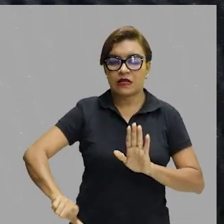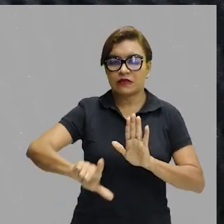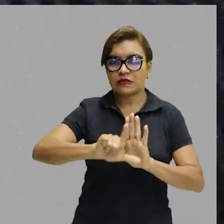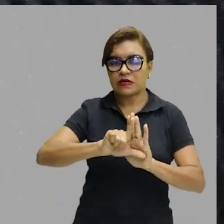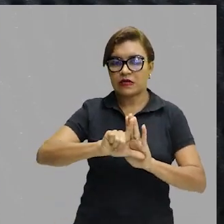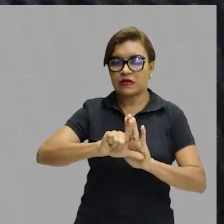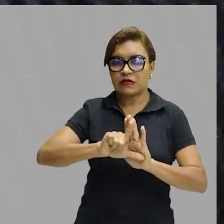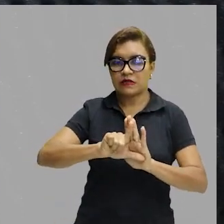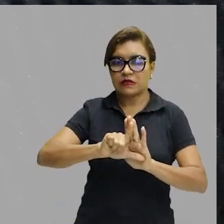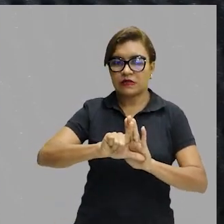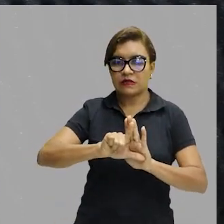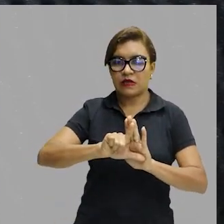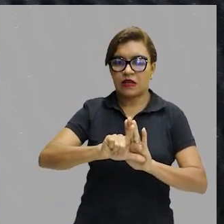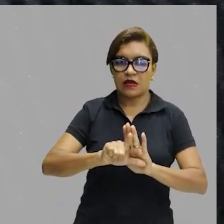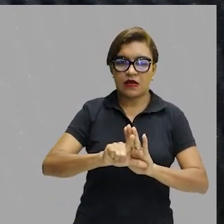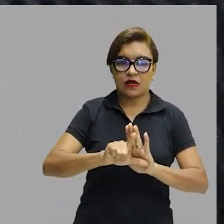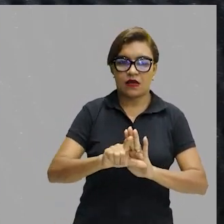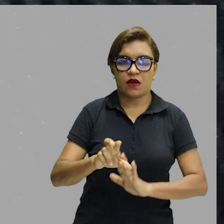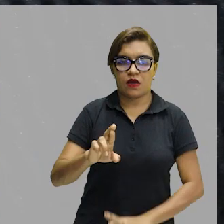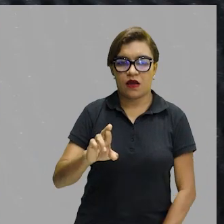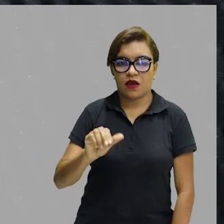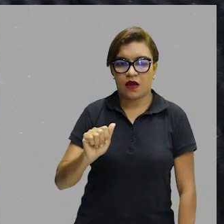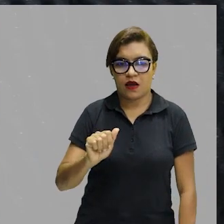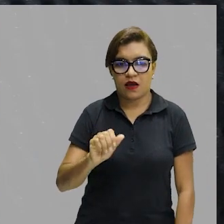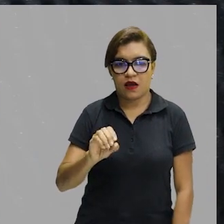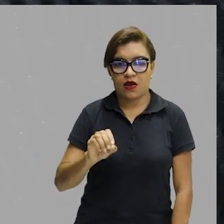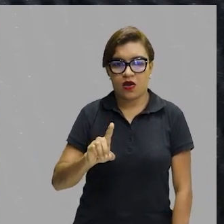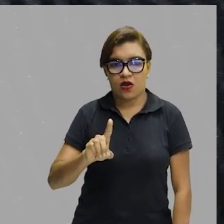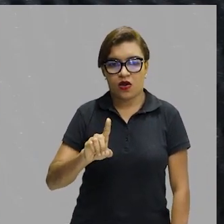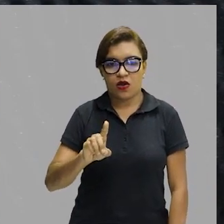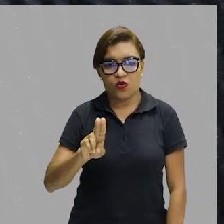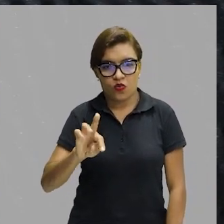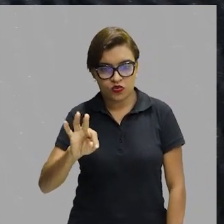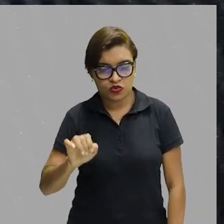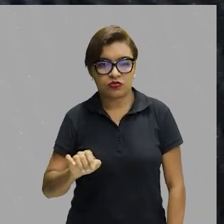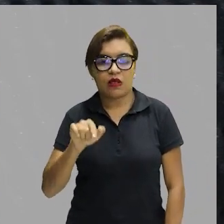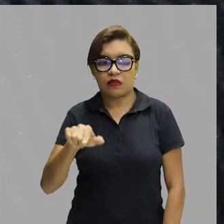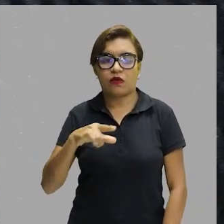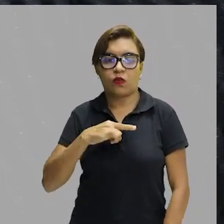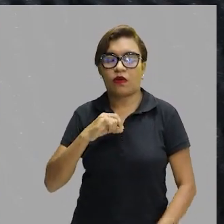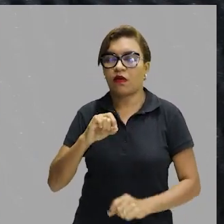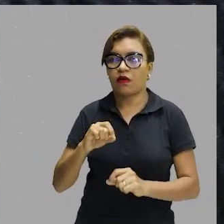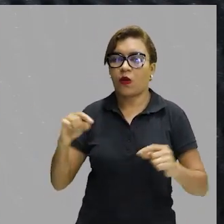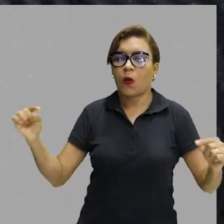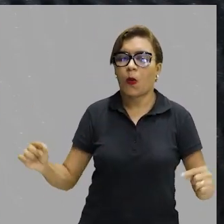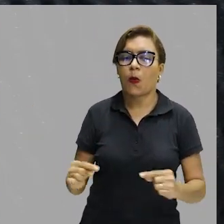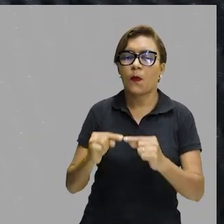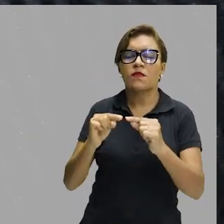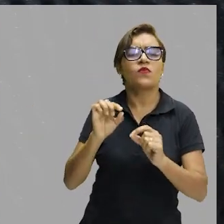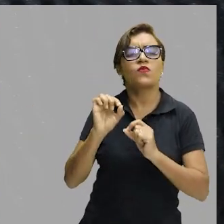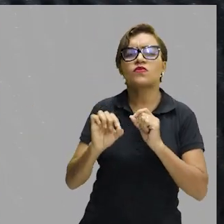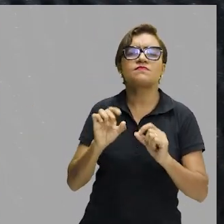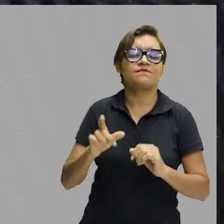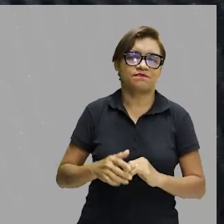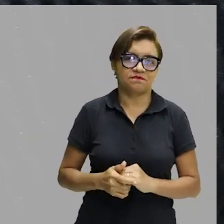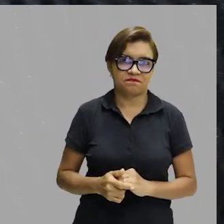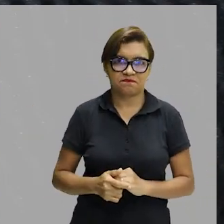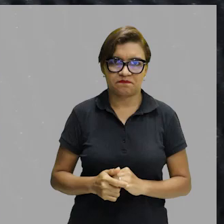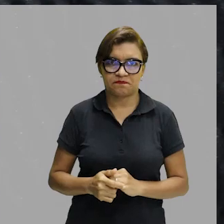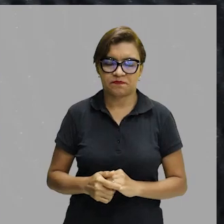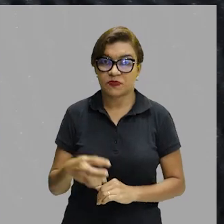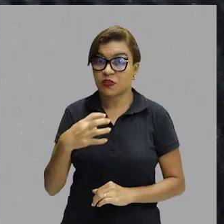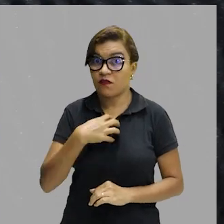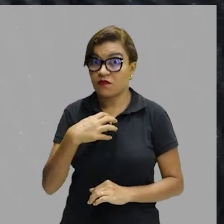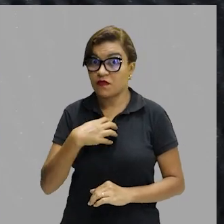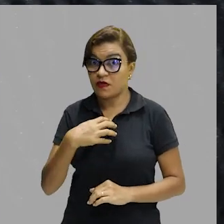Raoult, que informamos no slide anterior, nós vamos chegar à seguinte combinação, turma. Ó. Para o